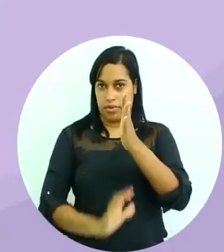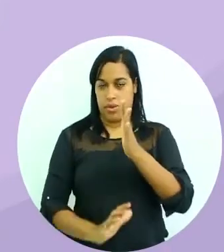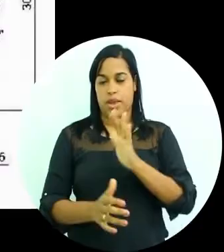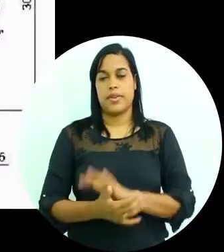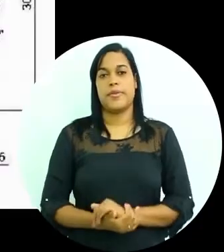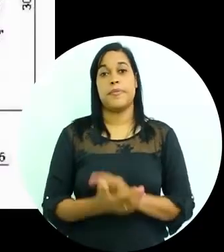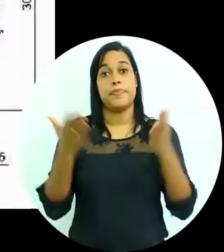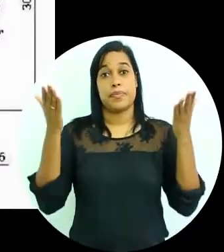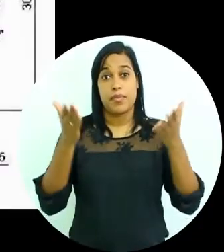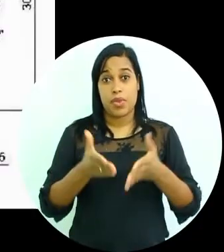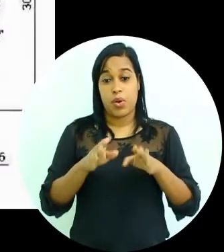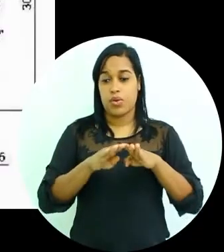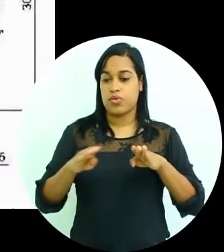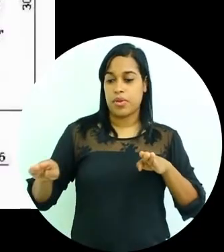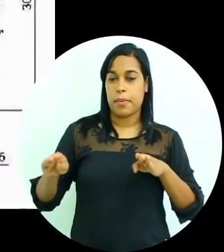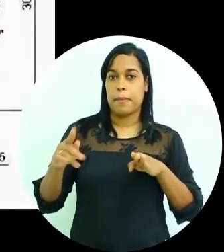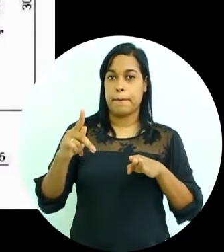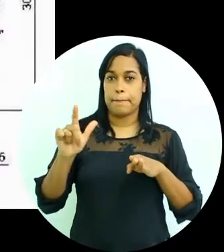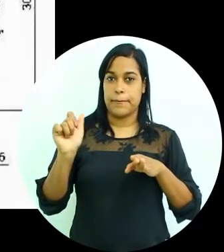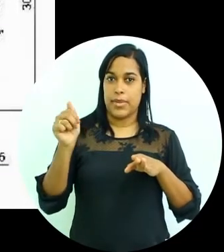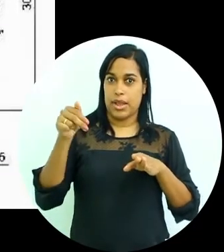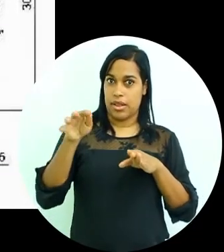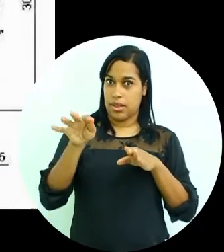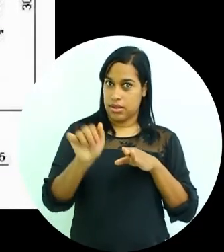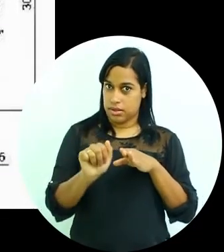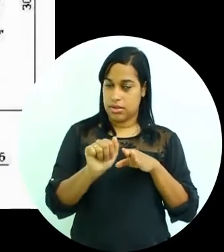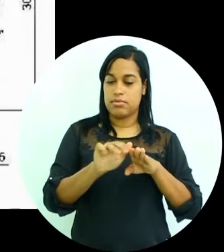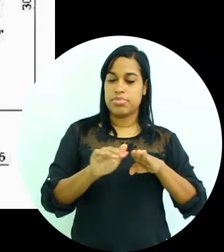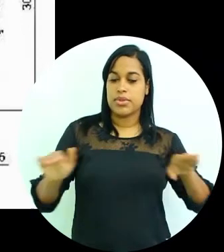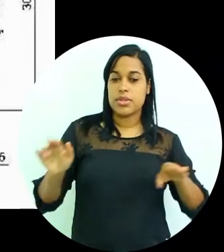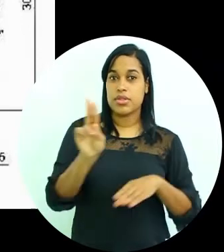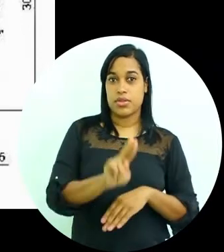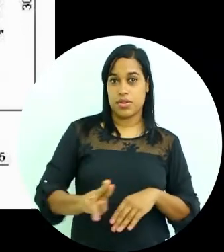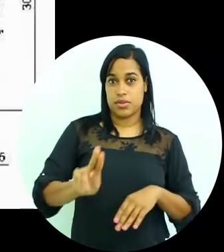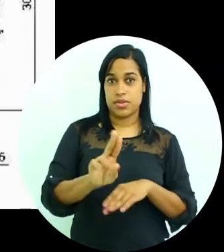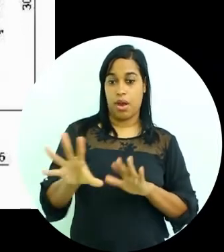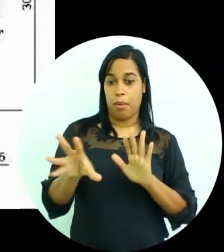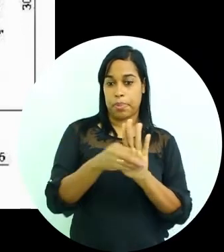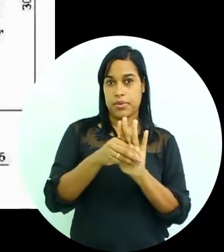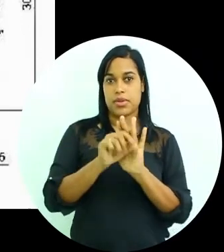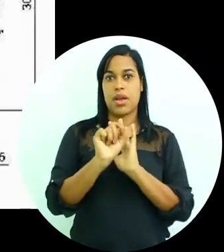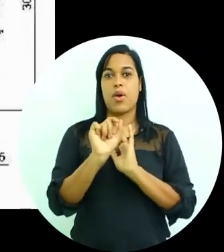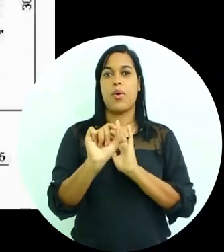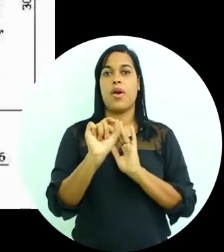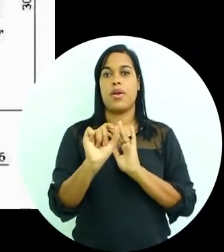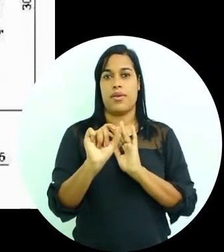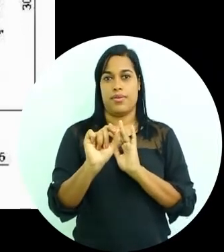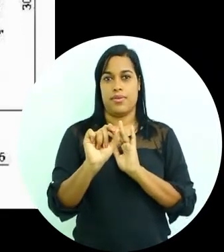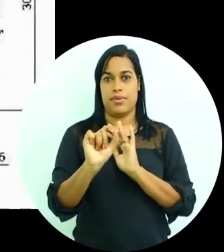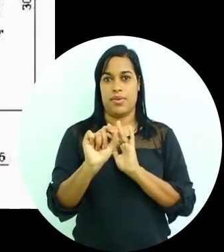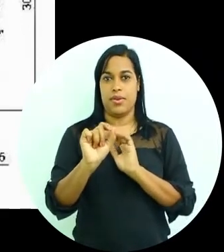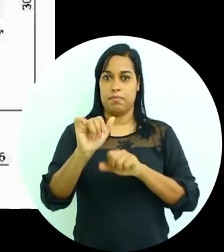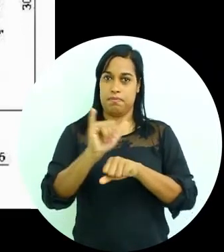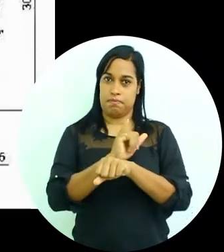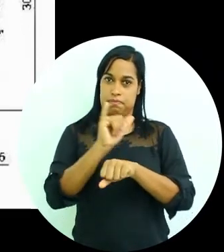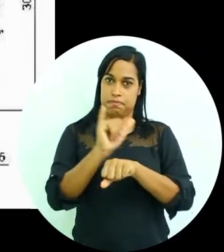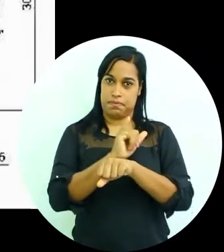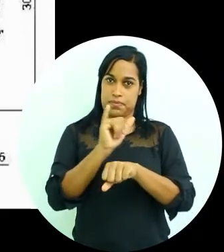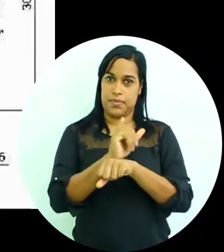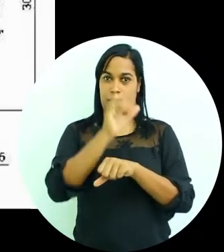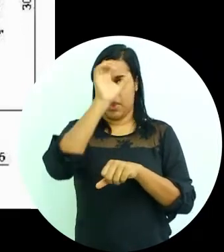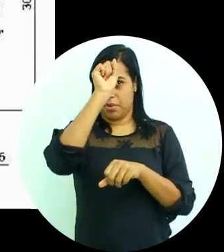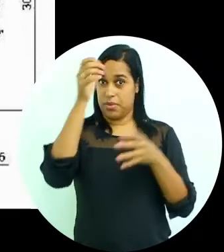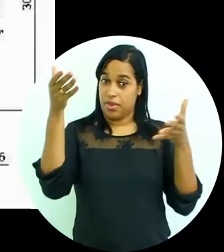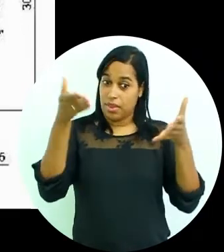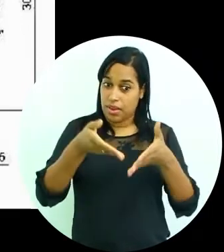AutoCAD. Então hoje a planta que nós utilizaremos para aplicar as ferramentas que